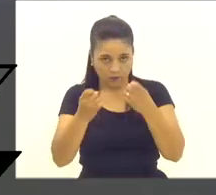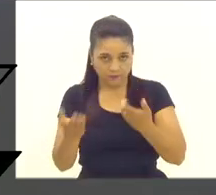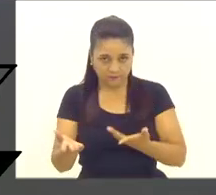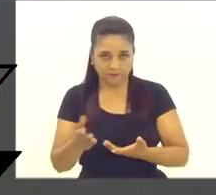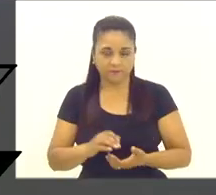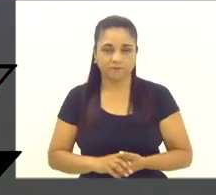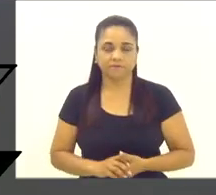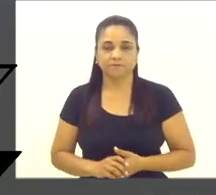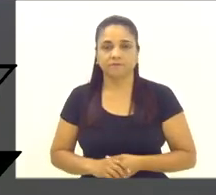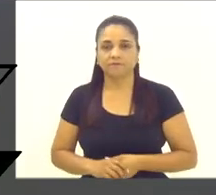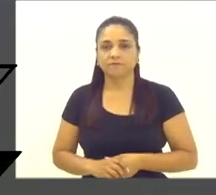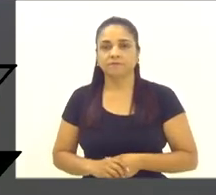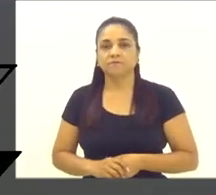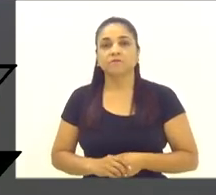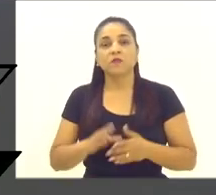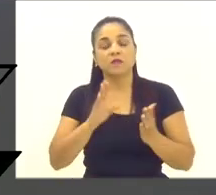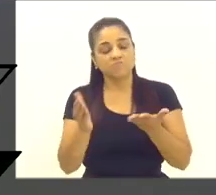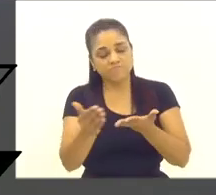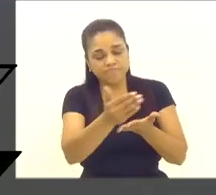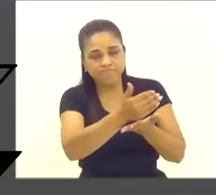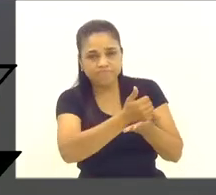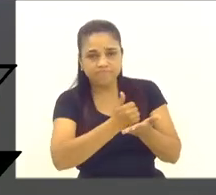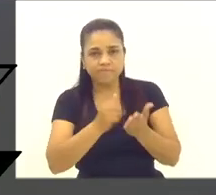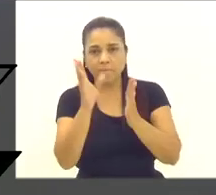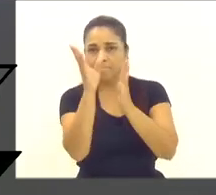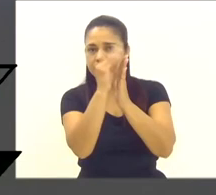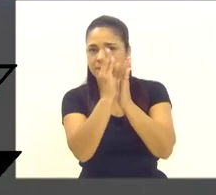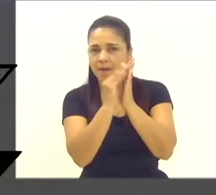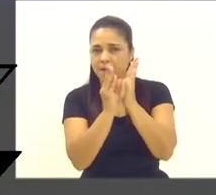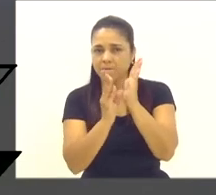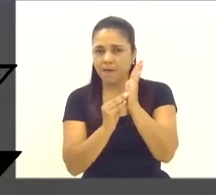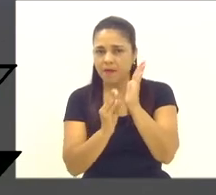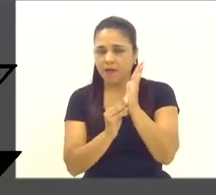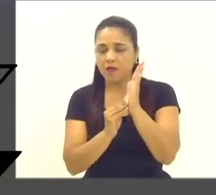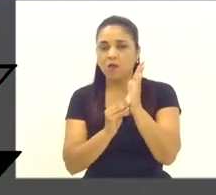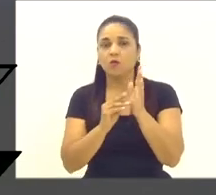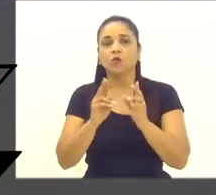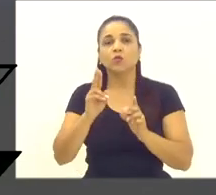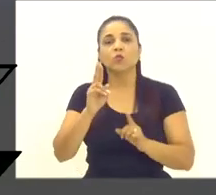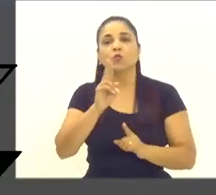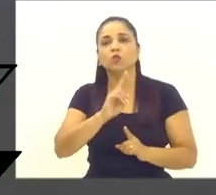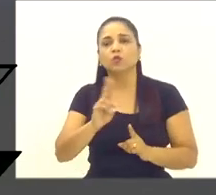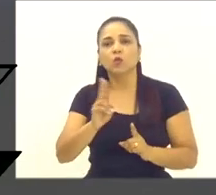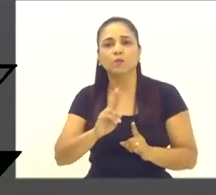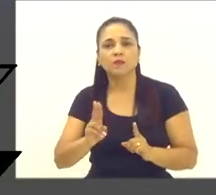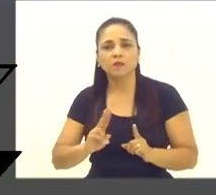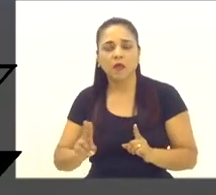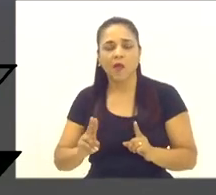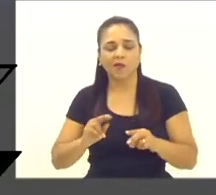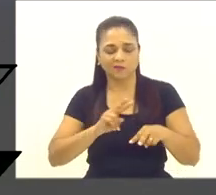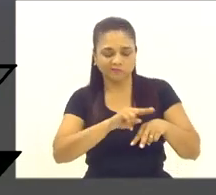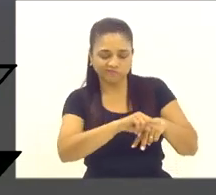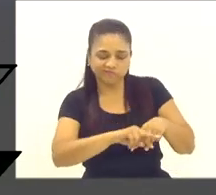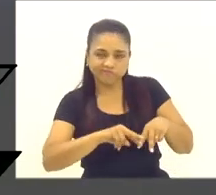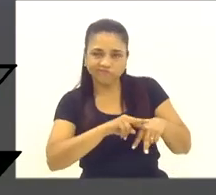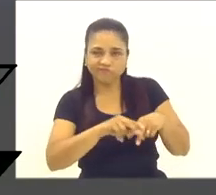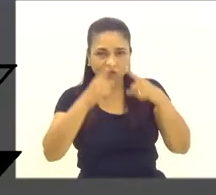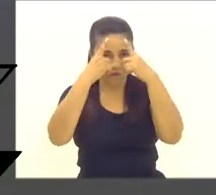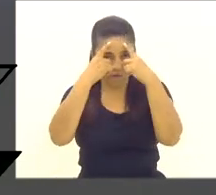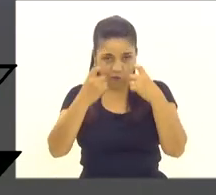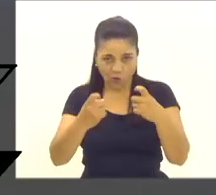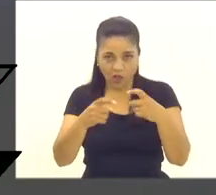eu coloquei aí alguns dados também né que são esses os alvos nominais da violência política de gênero